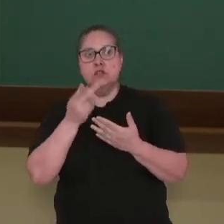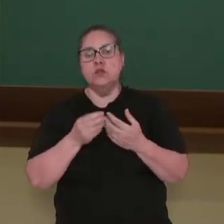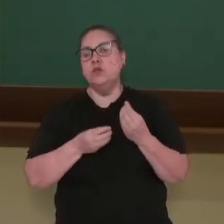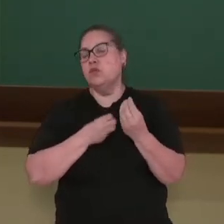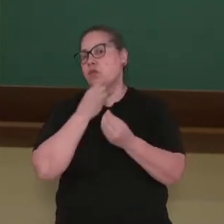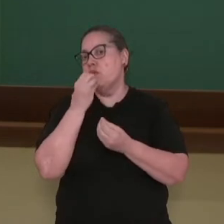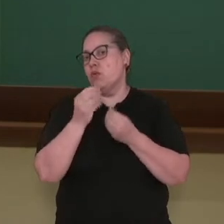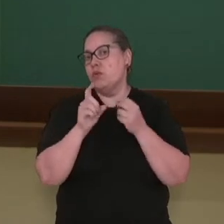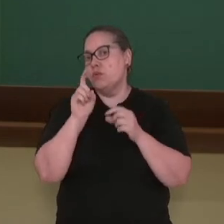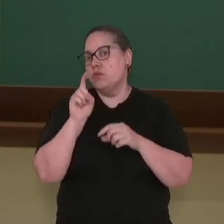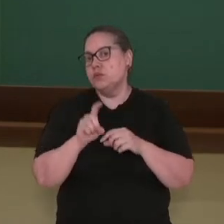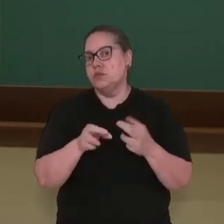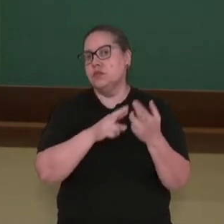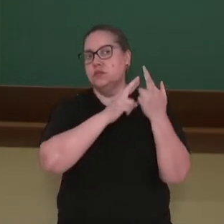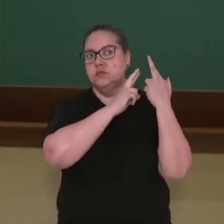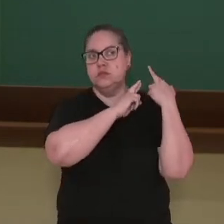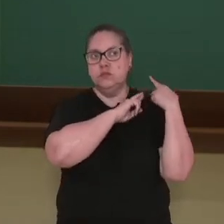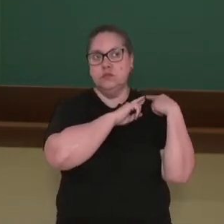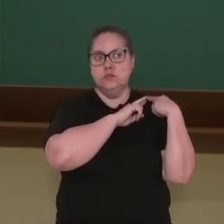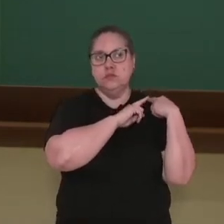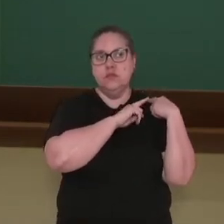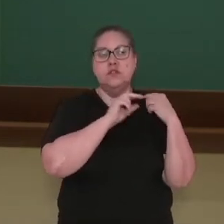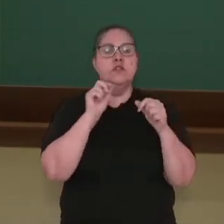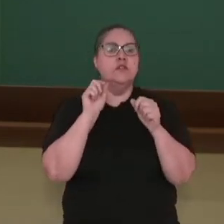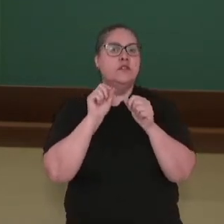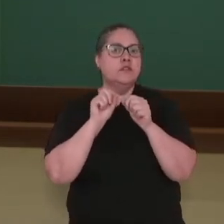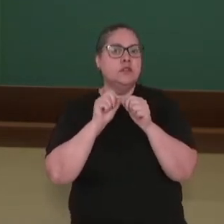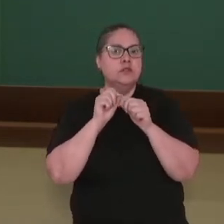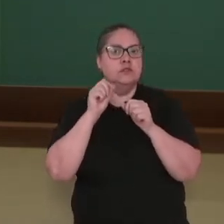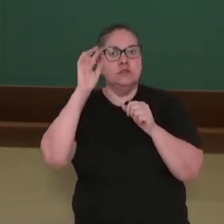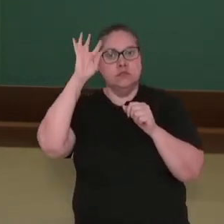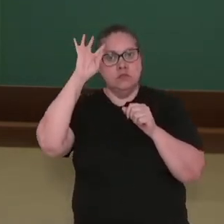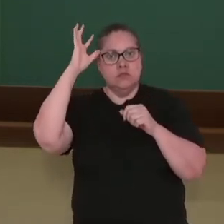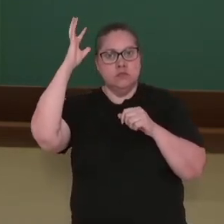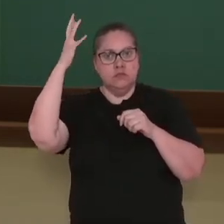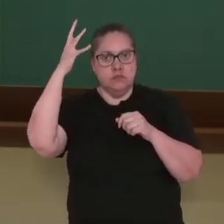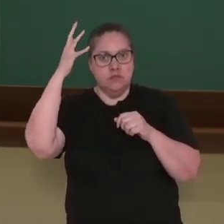tudo isso está envolvido na responsabilidade social individual.